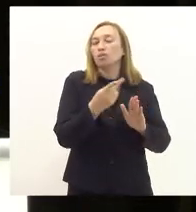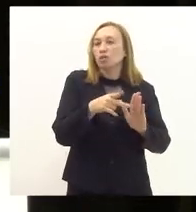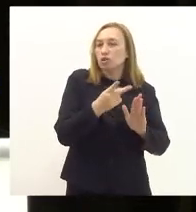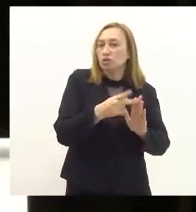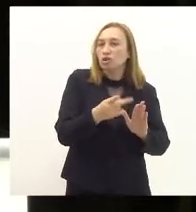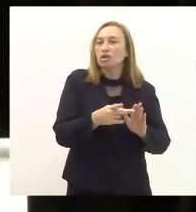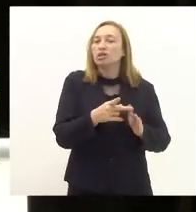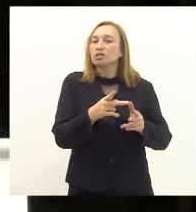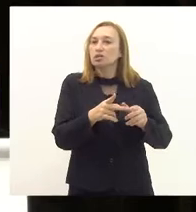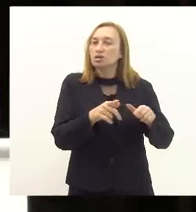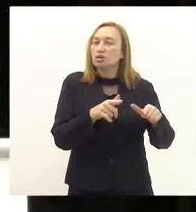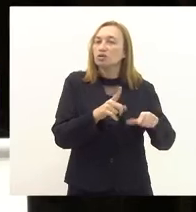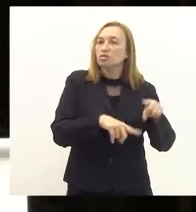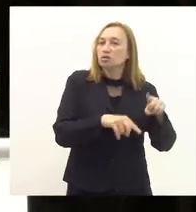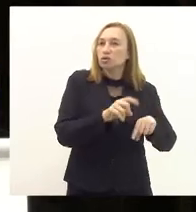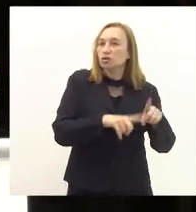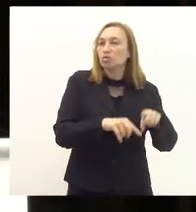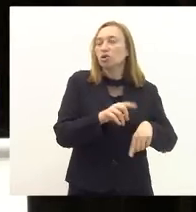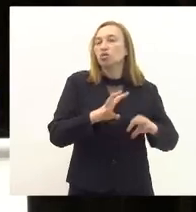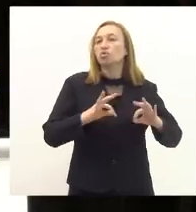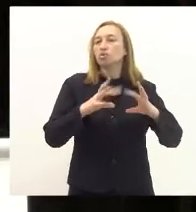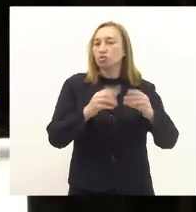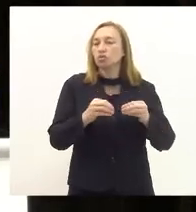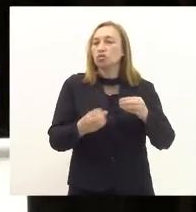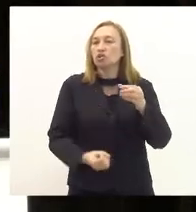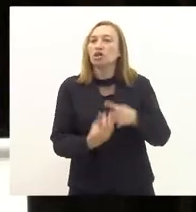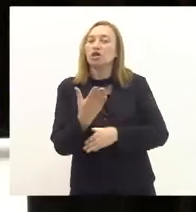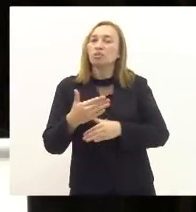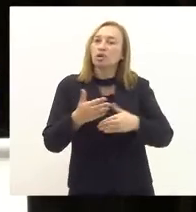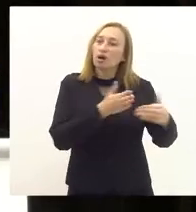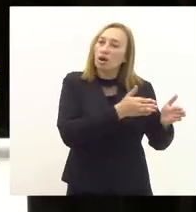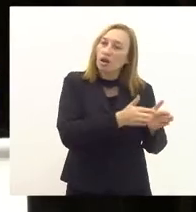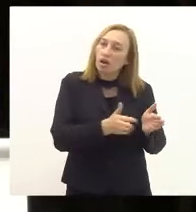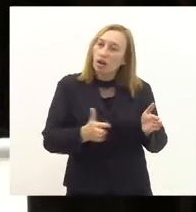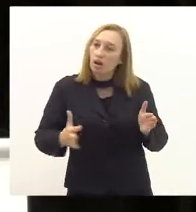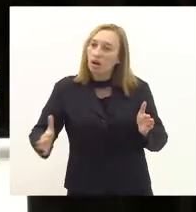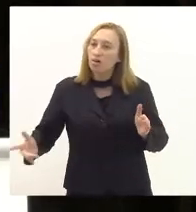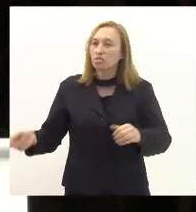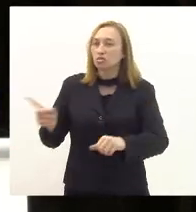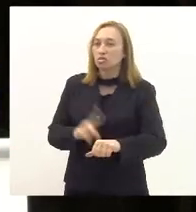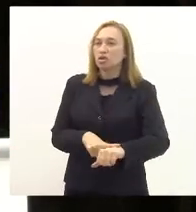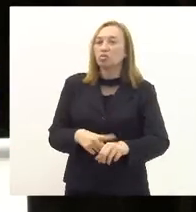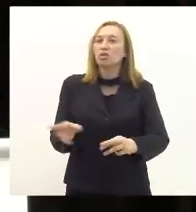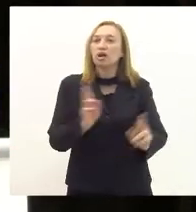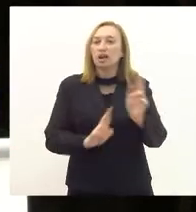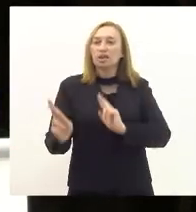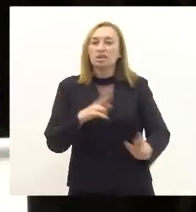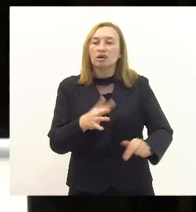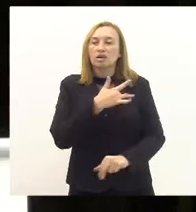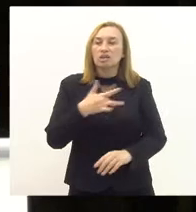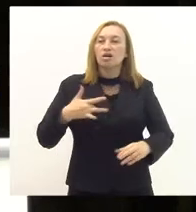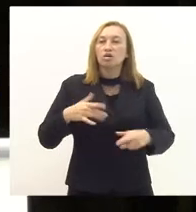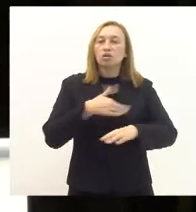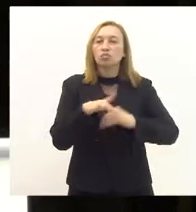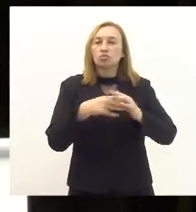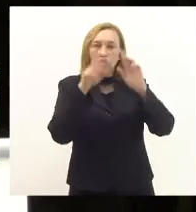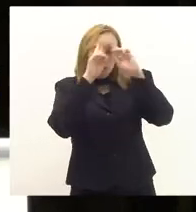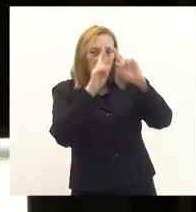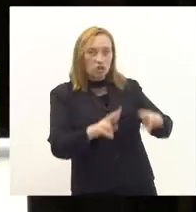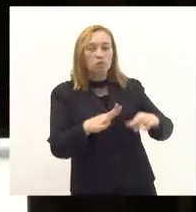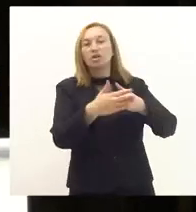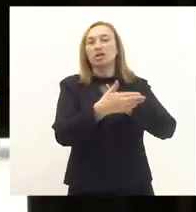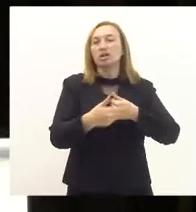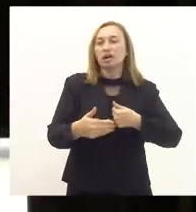as ferramentas, instrumentos que construímos ao longo do tempo. Com relação à saúde, com todo respeito, com todo